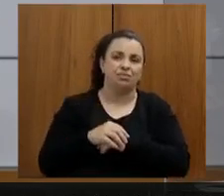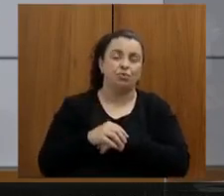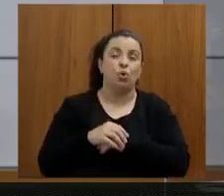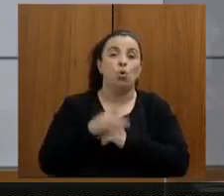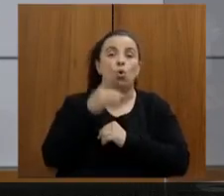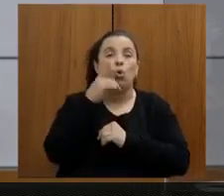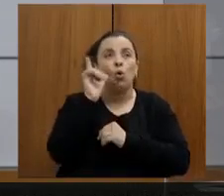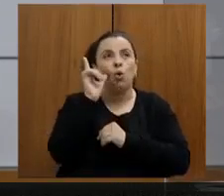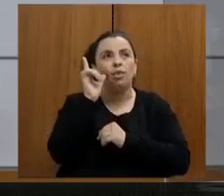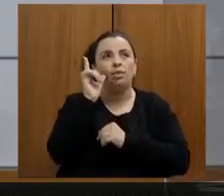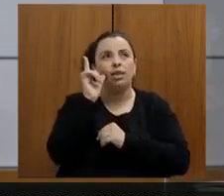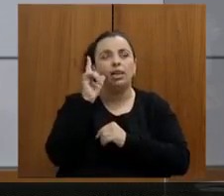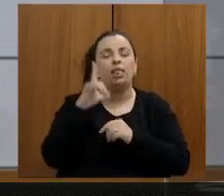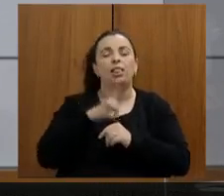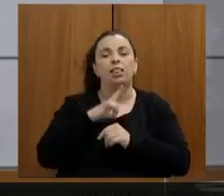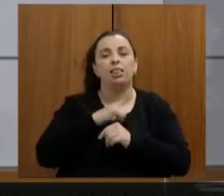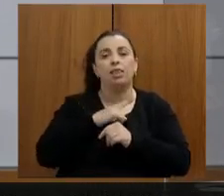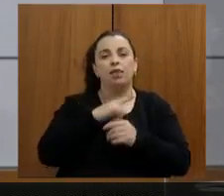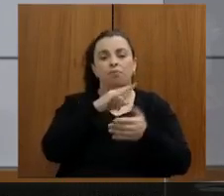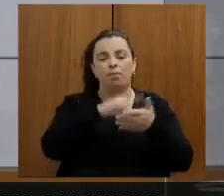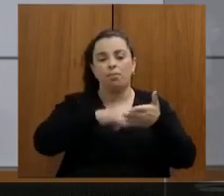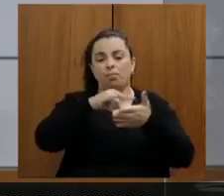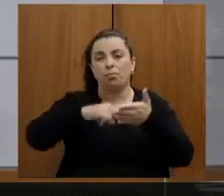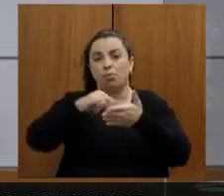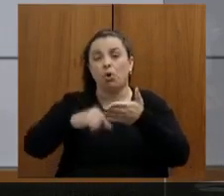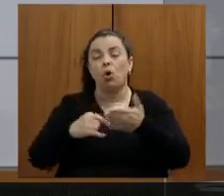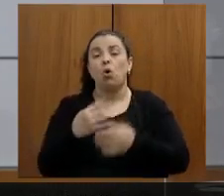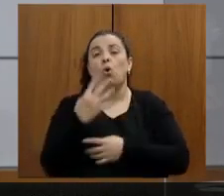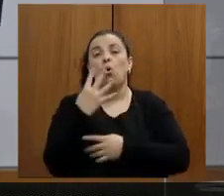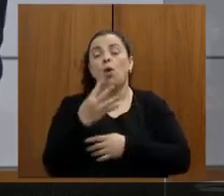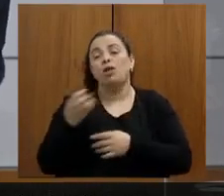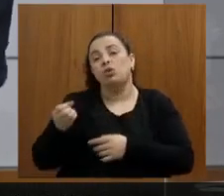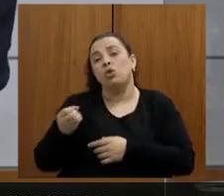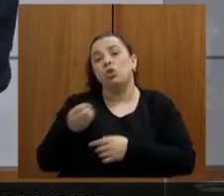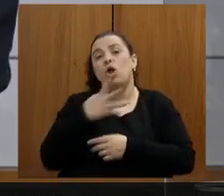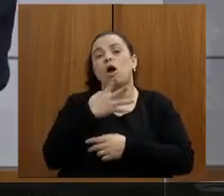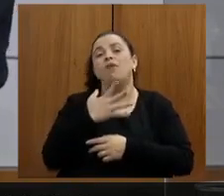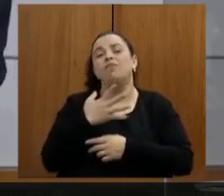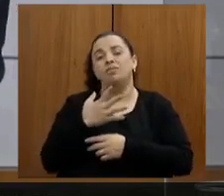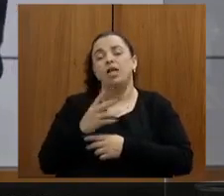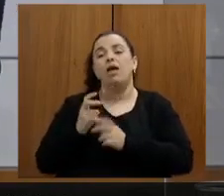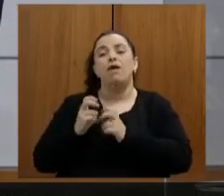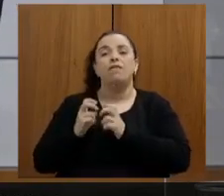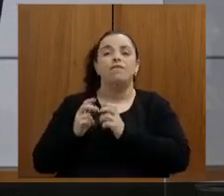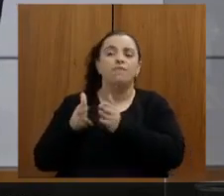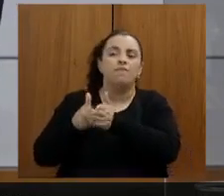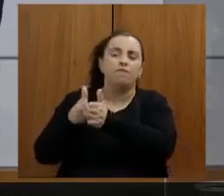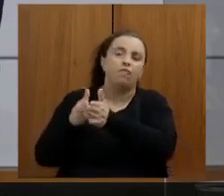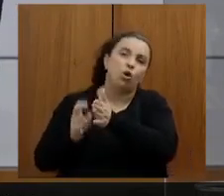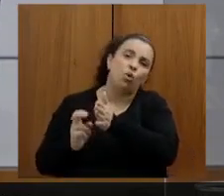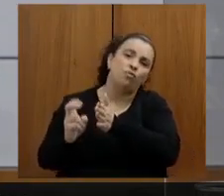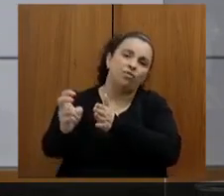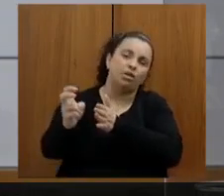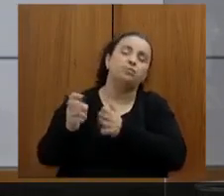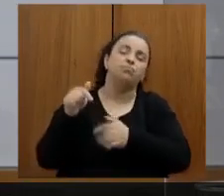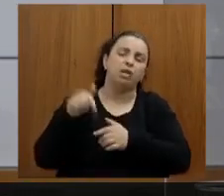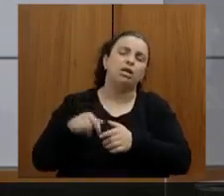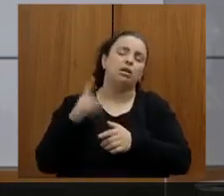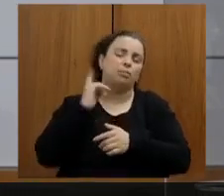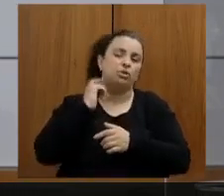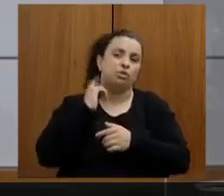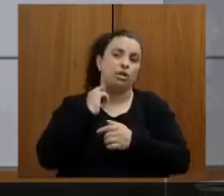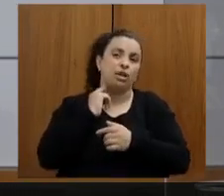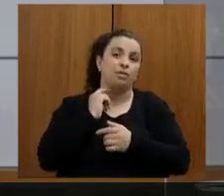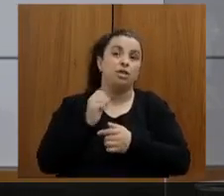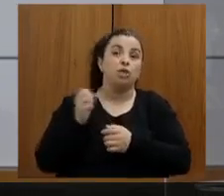quatro autorizações de novas ferrovias para Minas Gerais que são são falando de grandes trechos rodoviários que serão